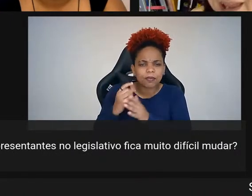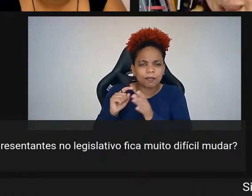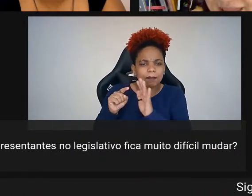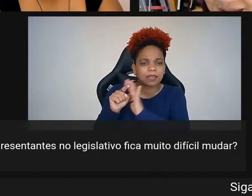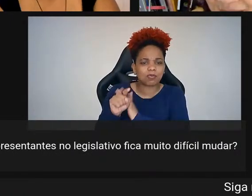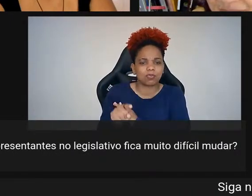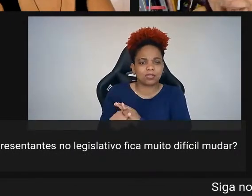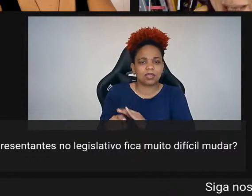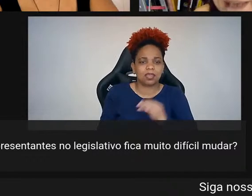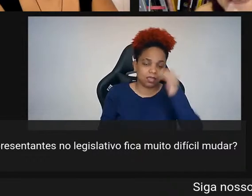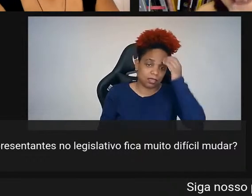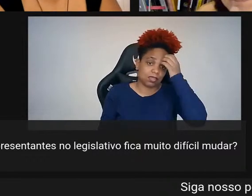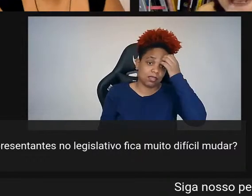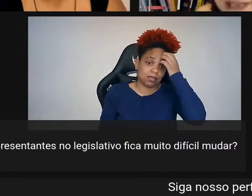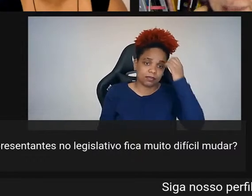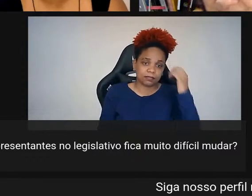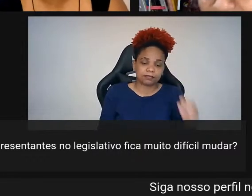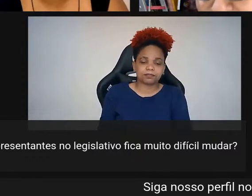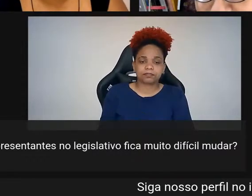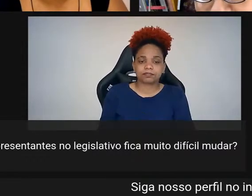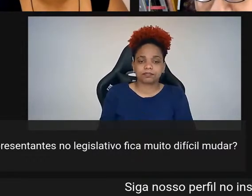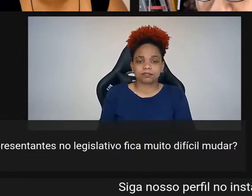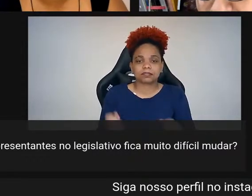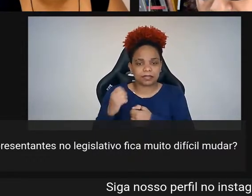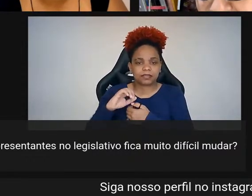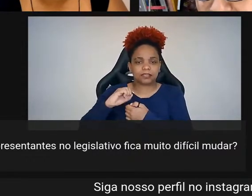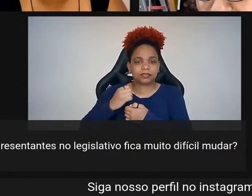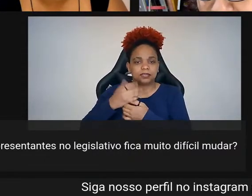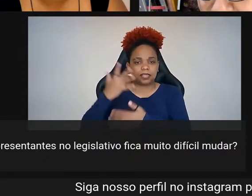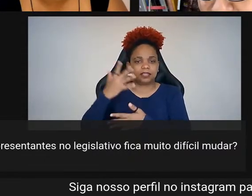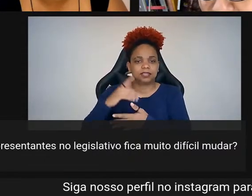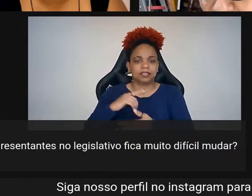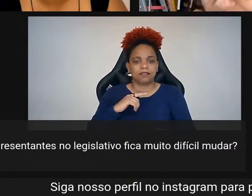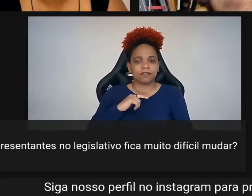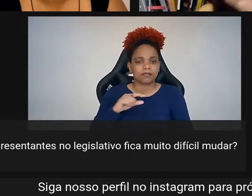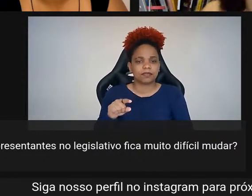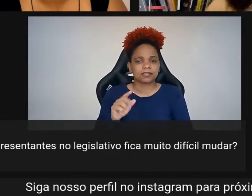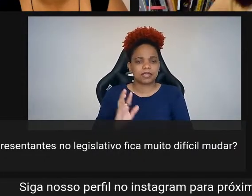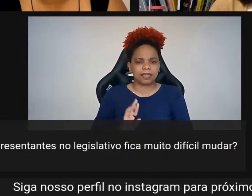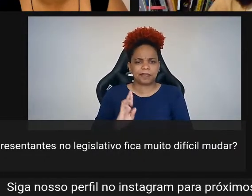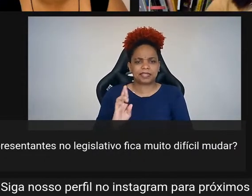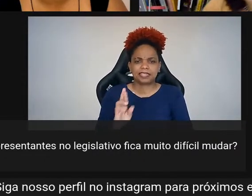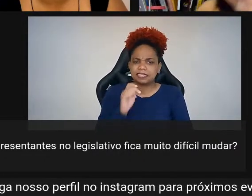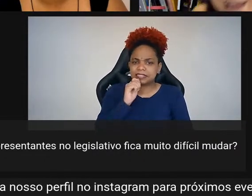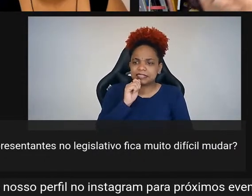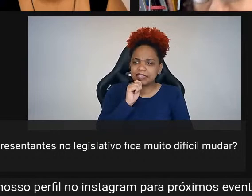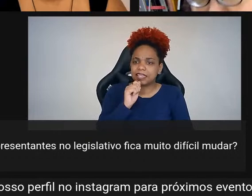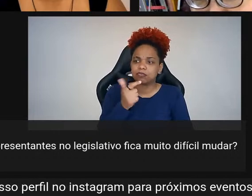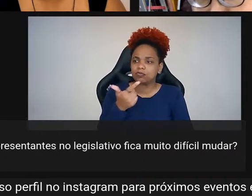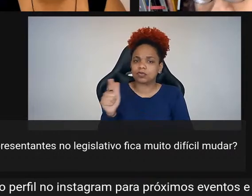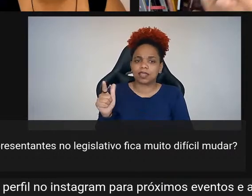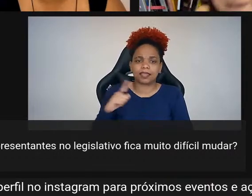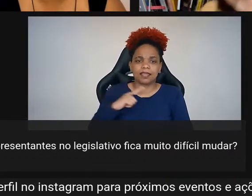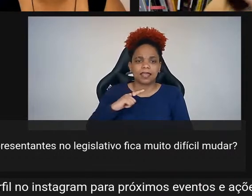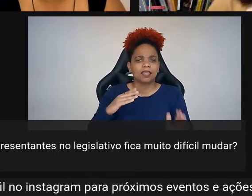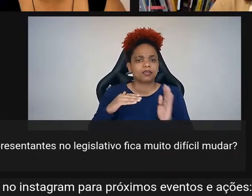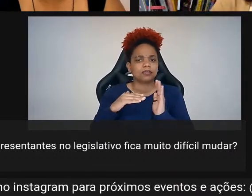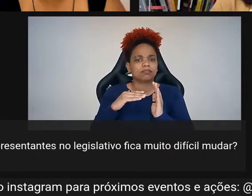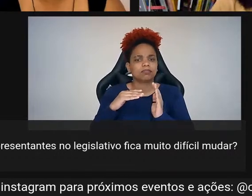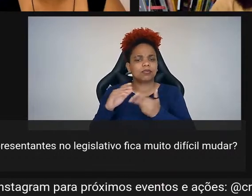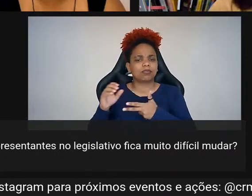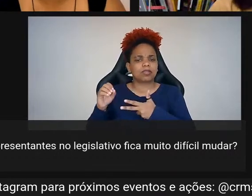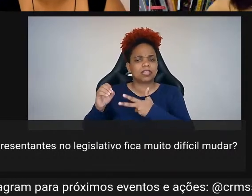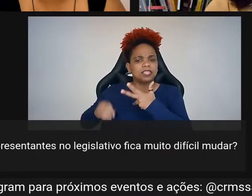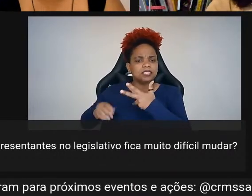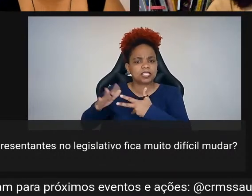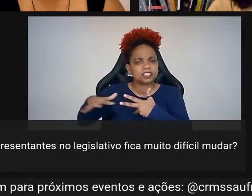tem. Camila, sem representantes no legislativo, fica muito difícil mudar? É a Eu acho que pergunta. fica